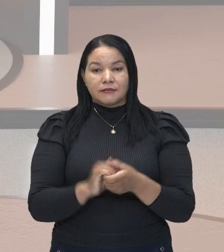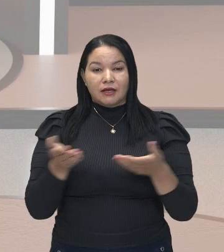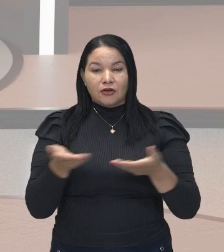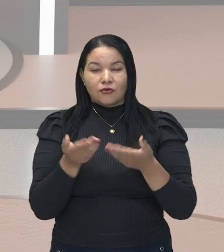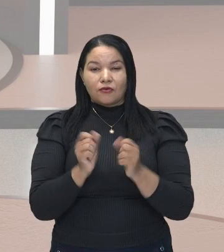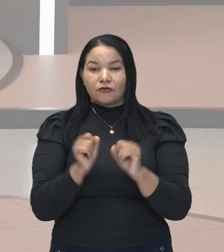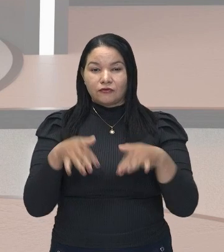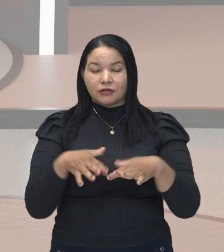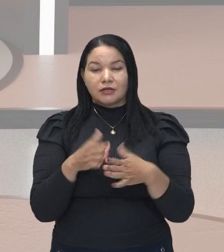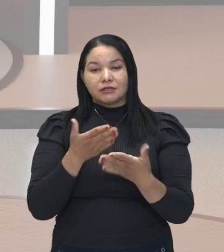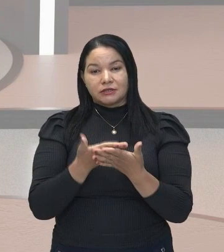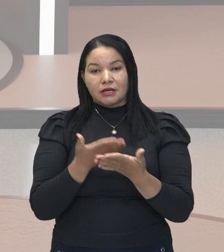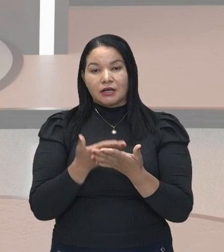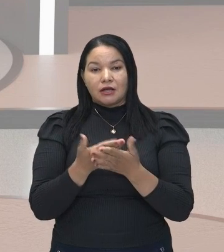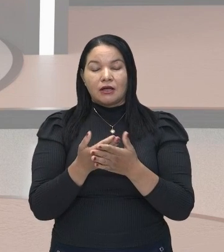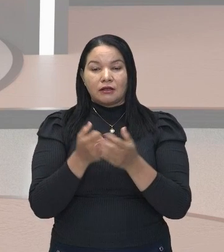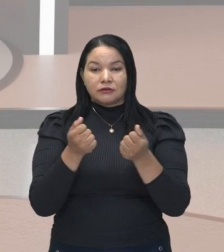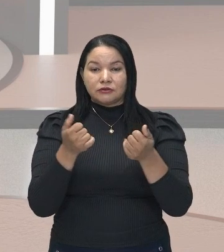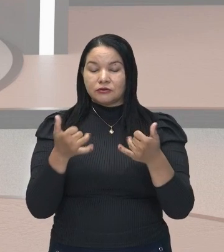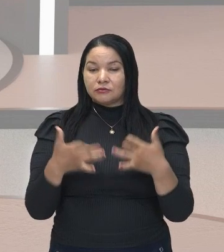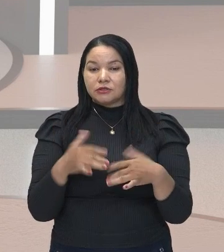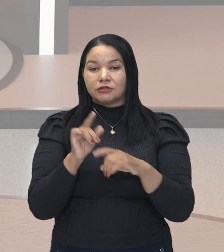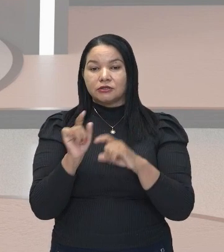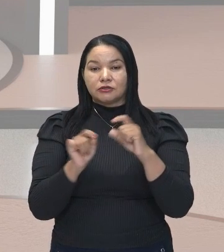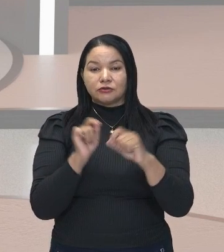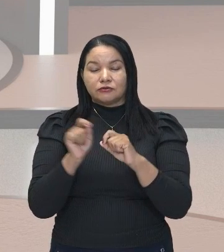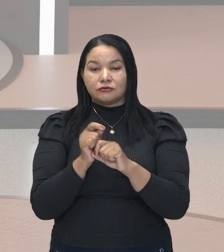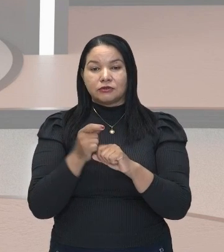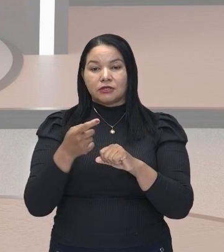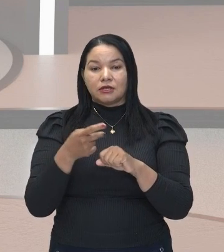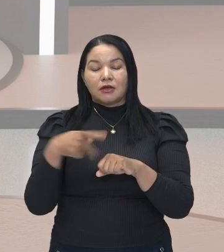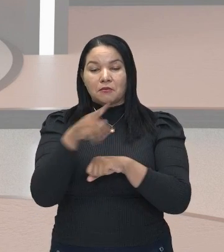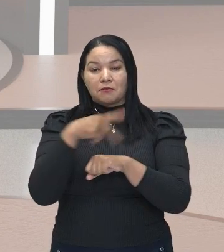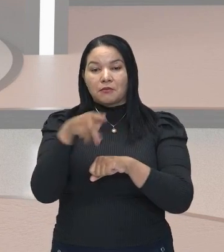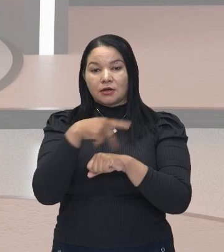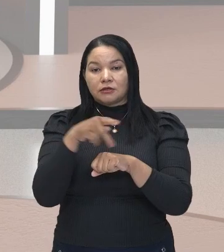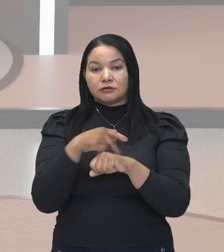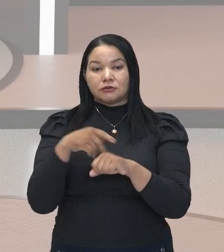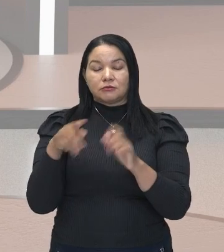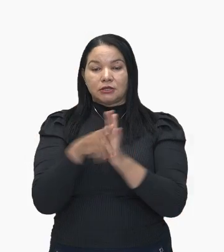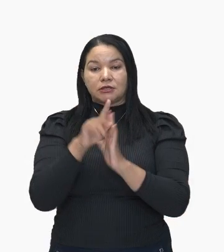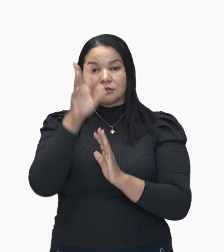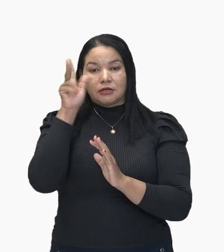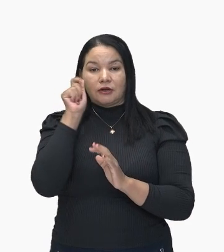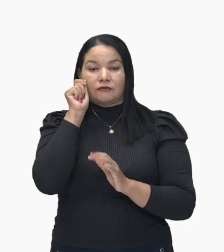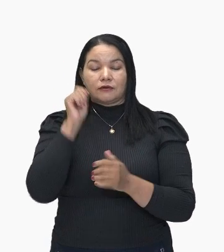gente finaliza esse momento da nossa aula sobre o continente africano.